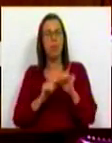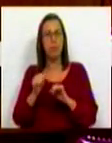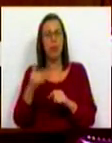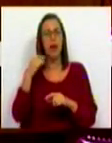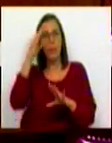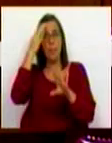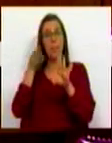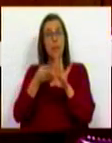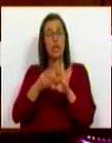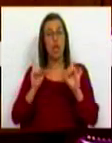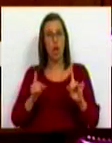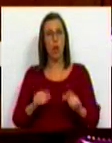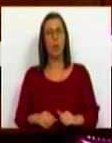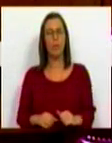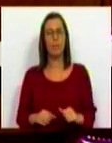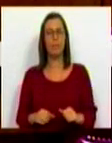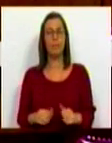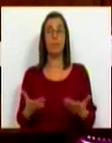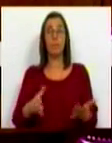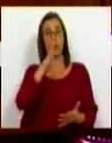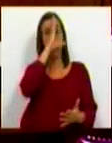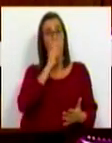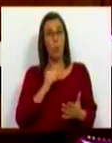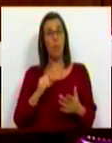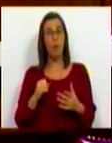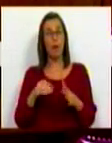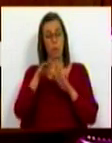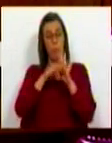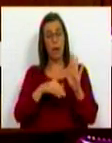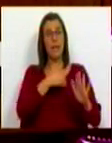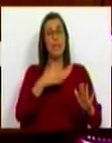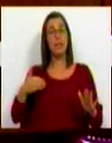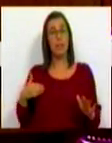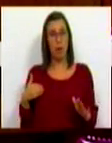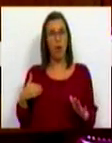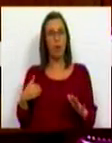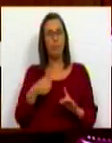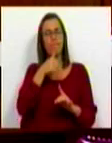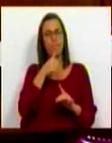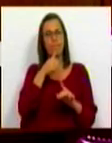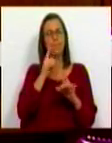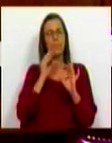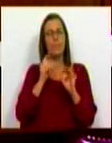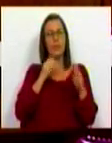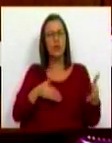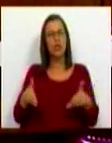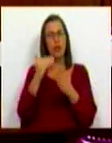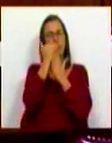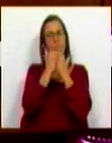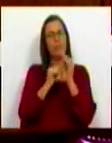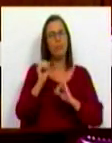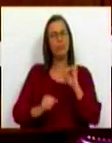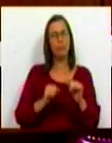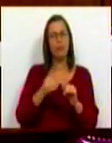nutricionista e do psicólogo. O Governo, no seu programa para a saúde, estabeleceu como prioridade estratégica